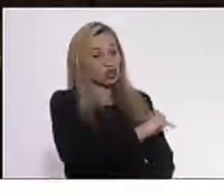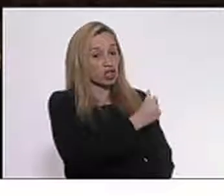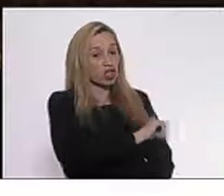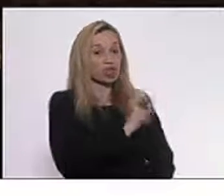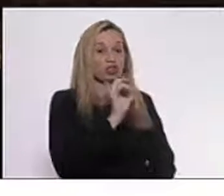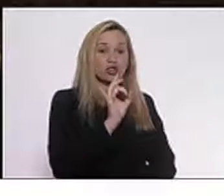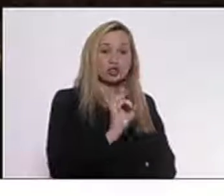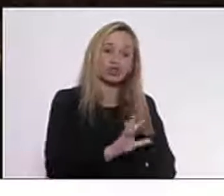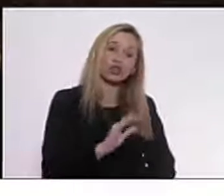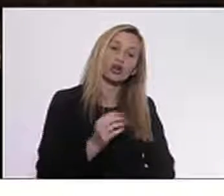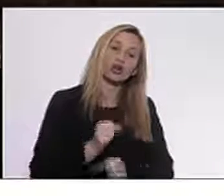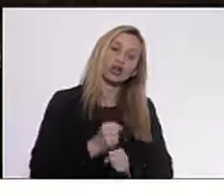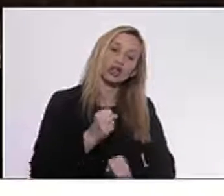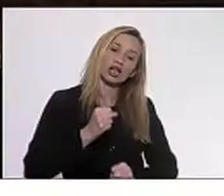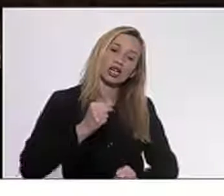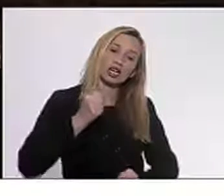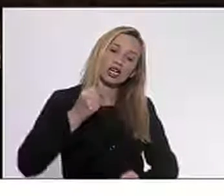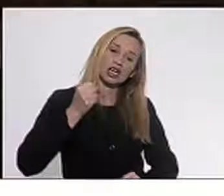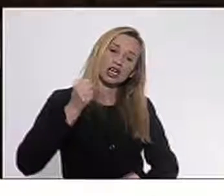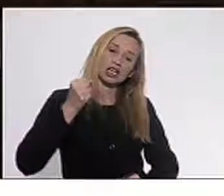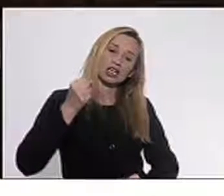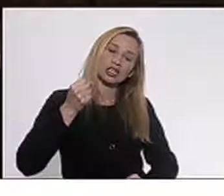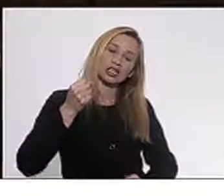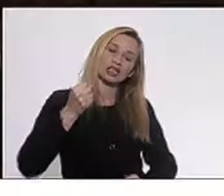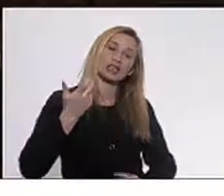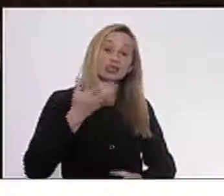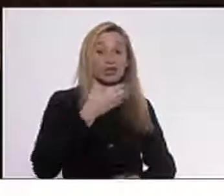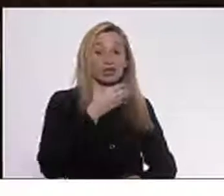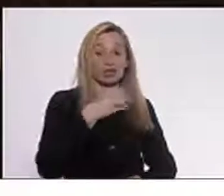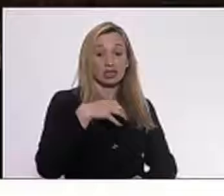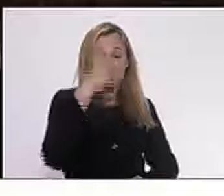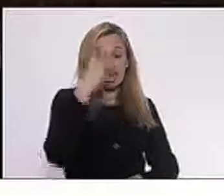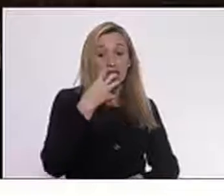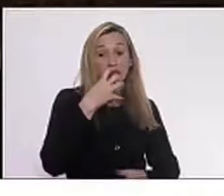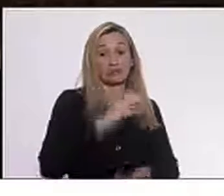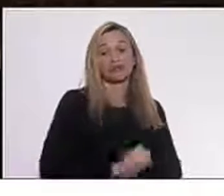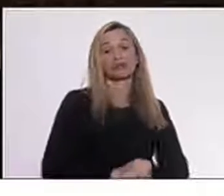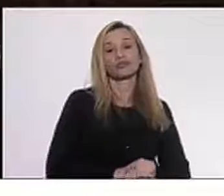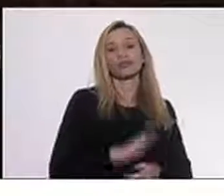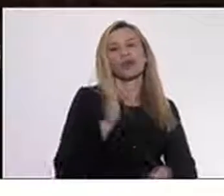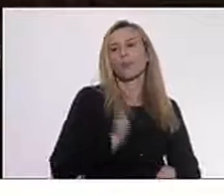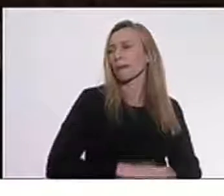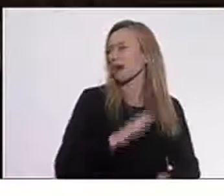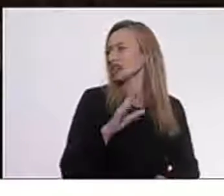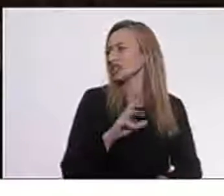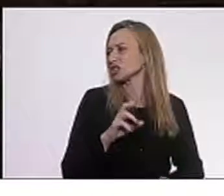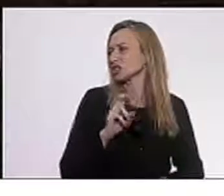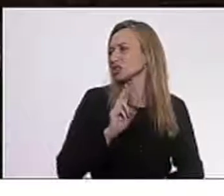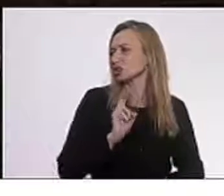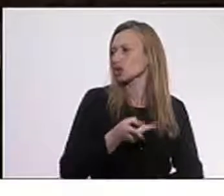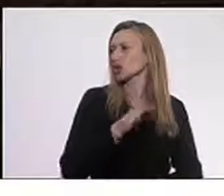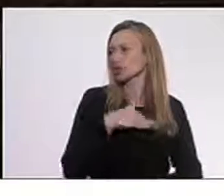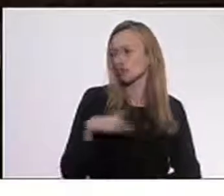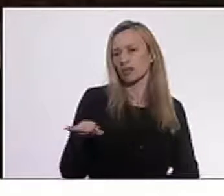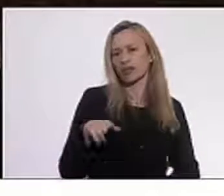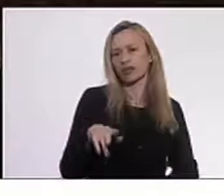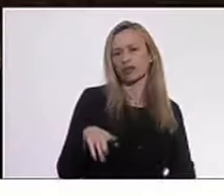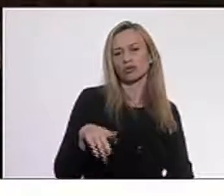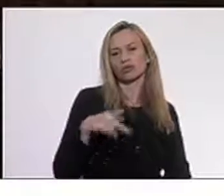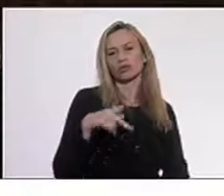Janeiro, ele se mantém e se agrava. Com mais de 2,5% da